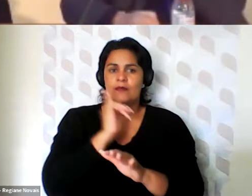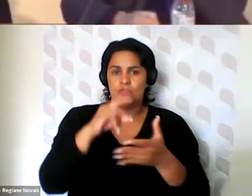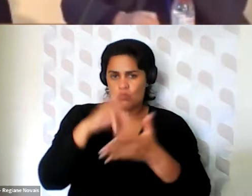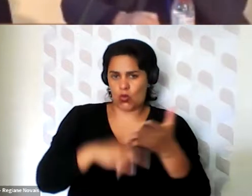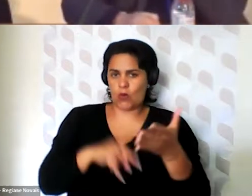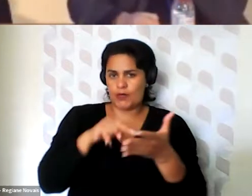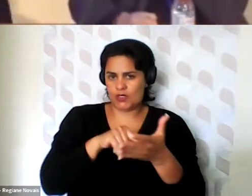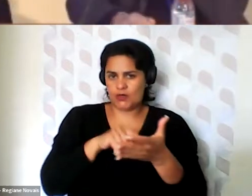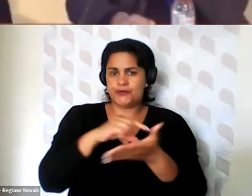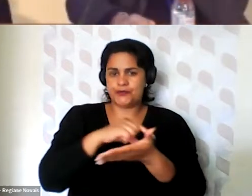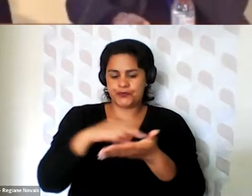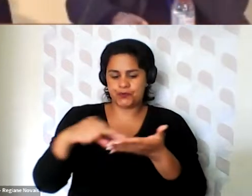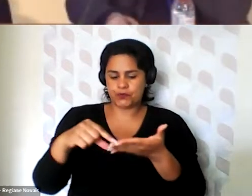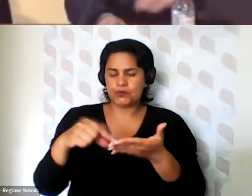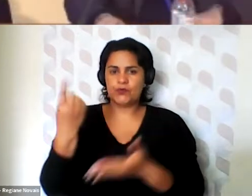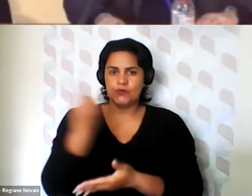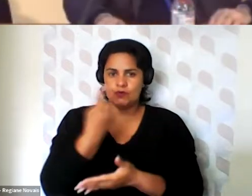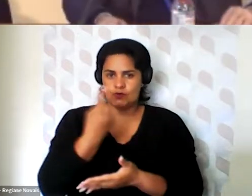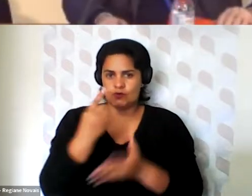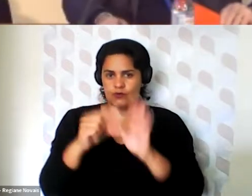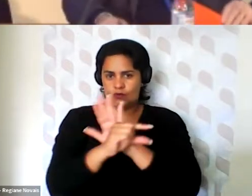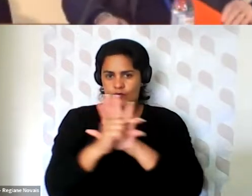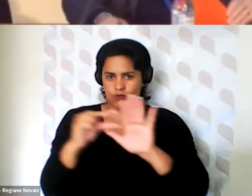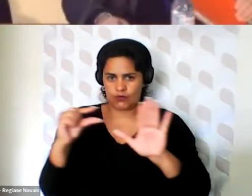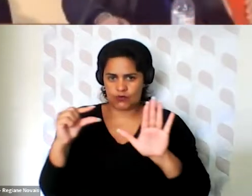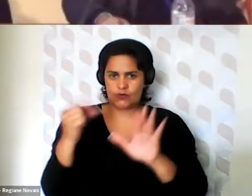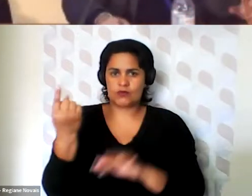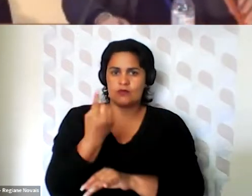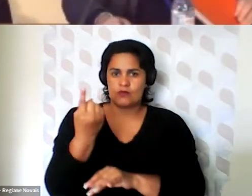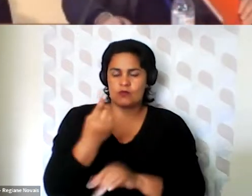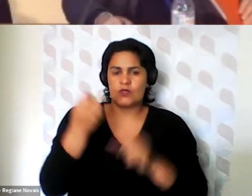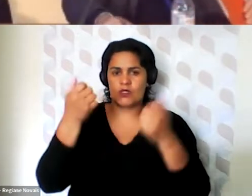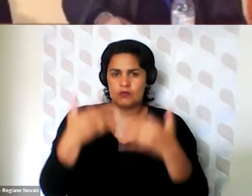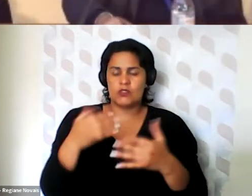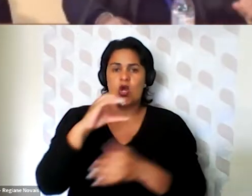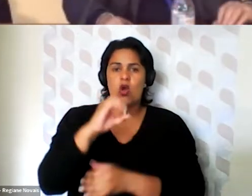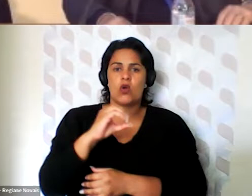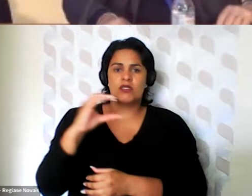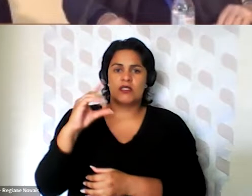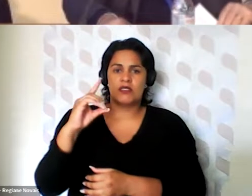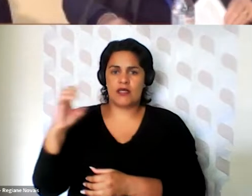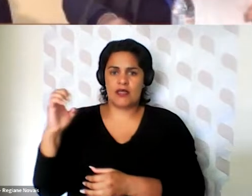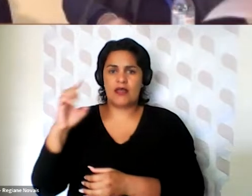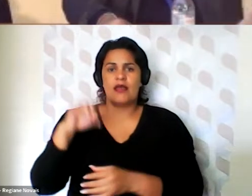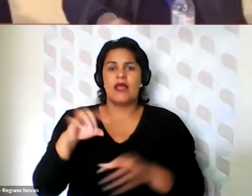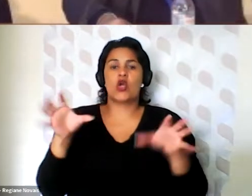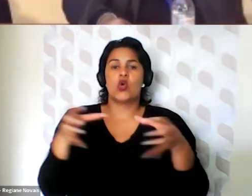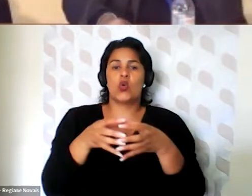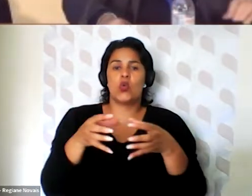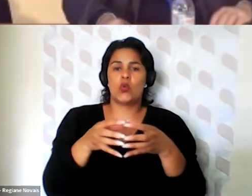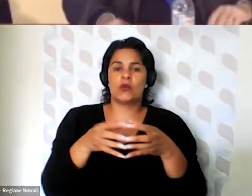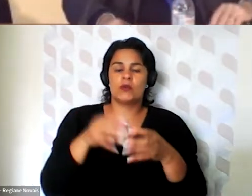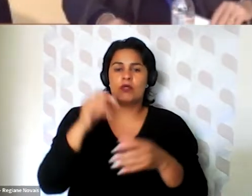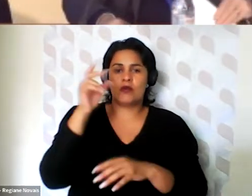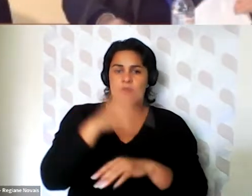Países Ricos. Né? Nos anos 70, a OCDE não só pelos seus membros, eram os países desenvolvidos daquele momento, mas também na dinâmica